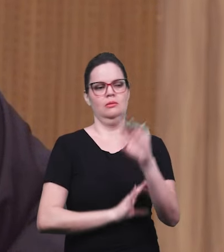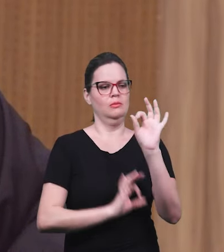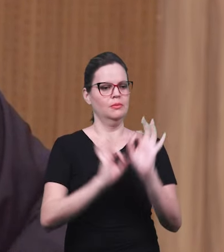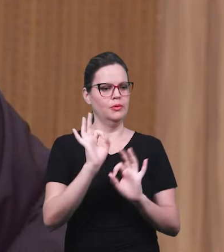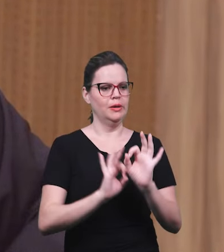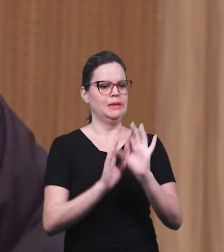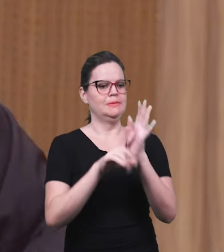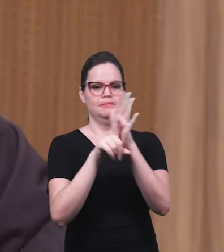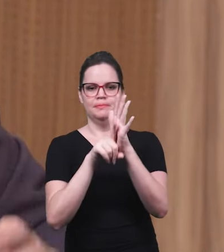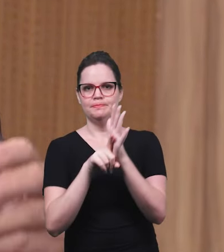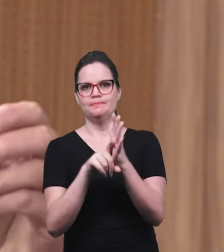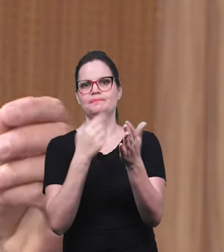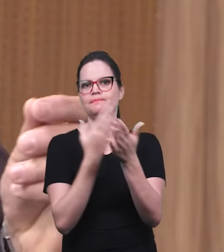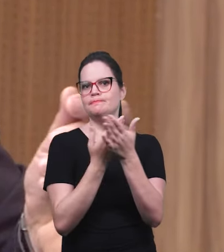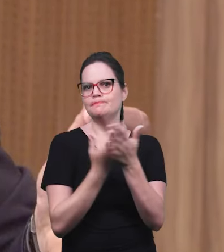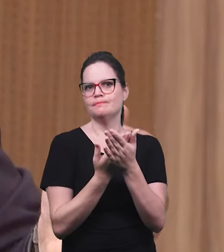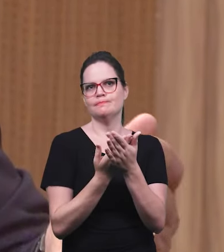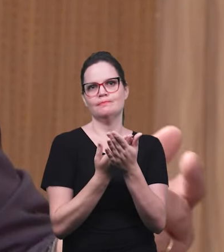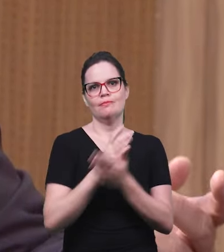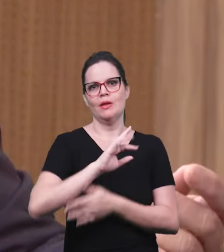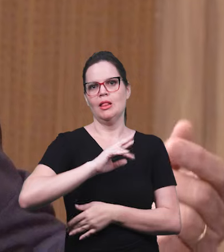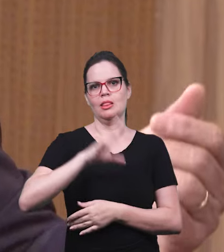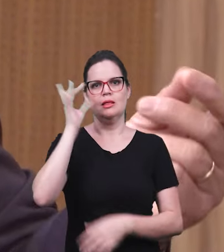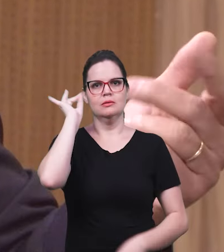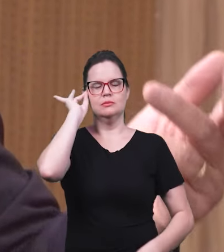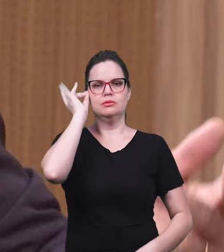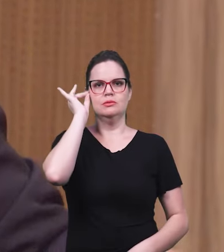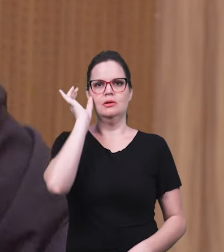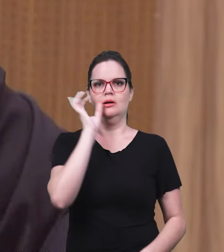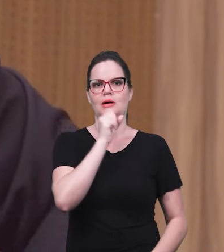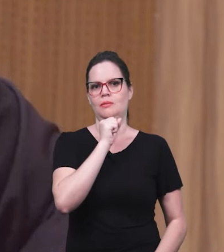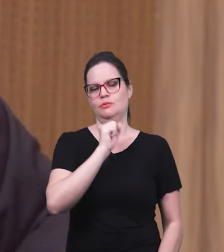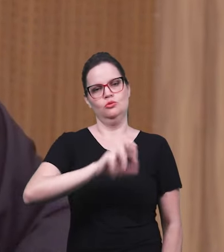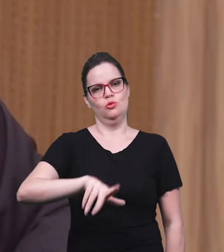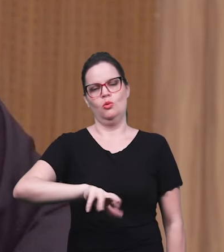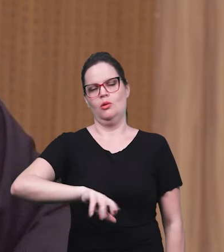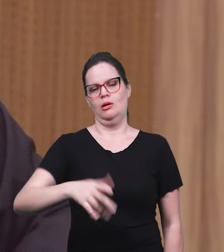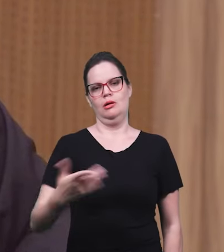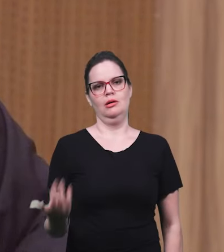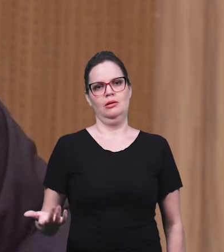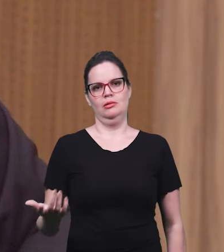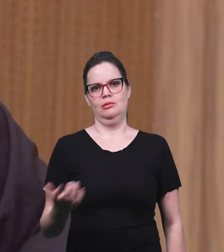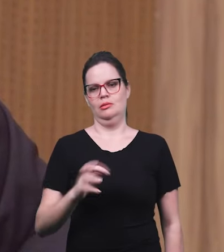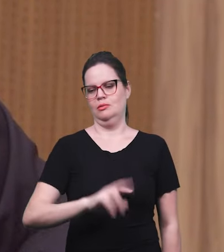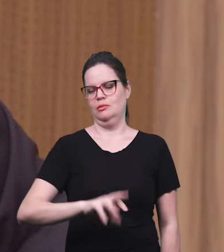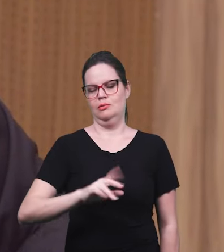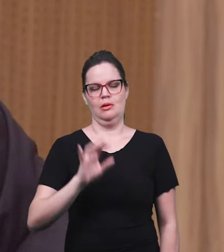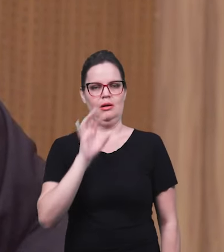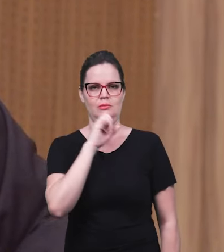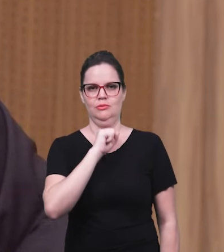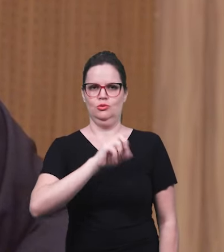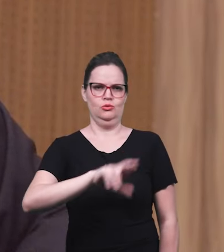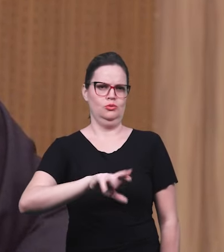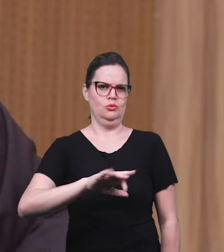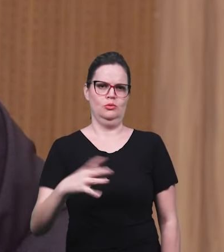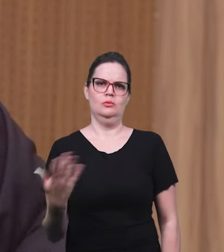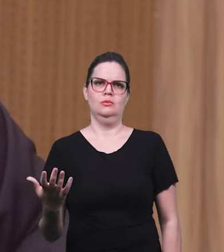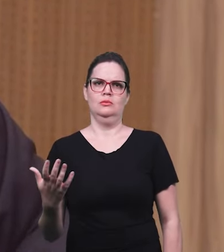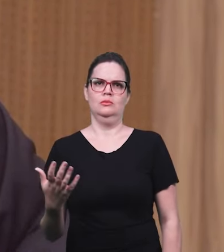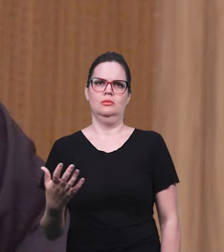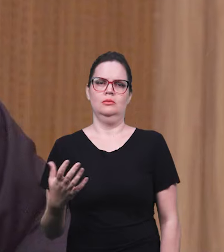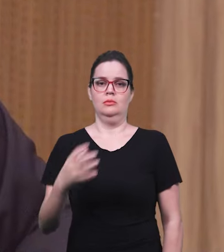organização. Isso não acontece com um piscar de olhos, né, em frações de segundo. Isso